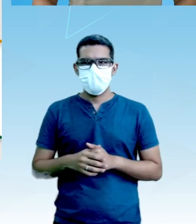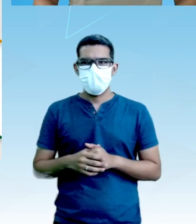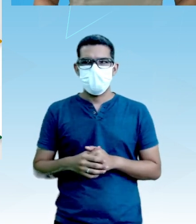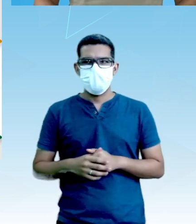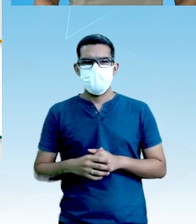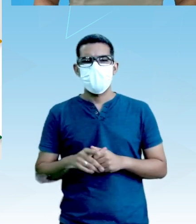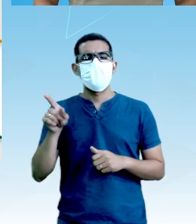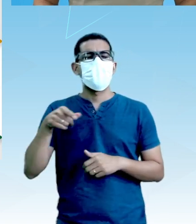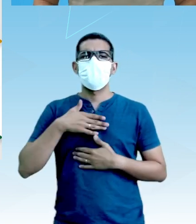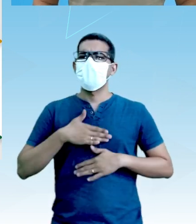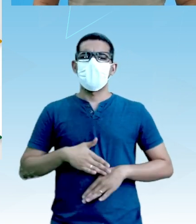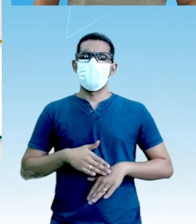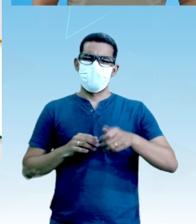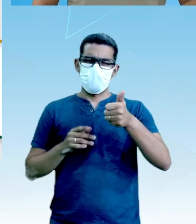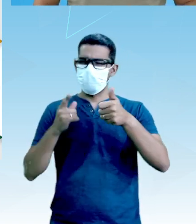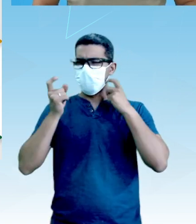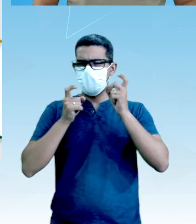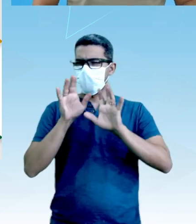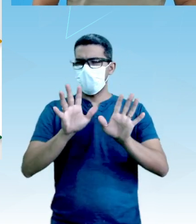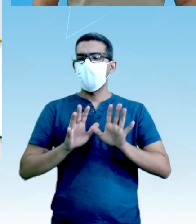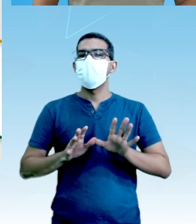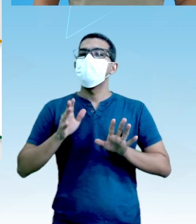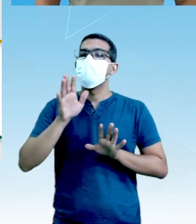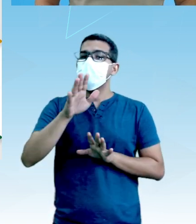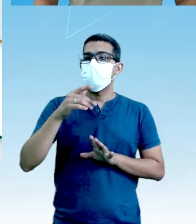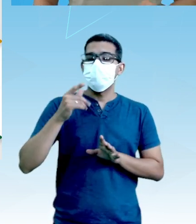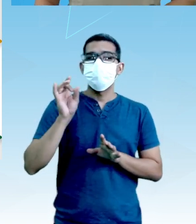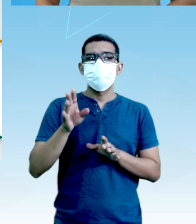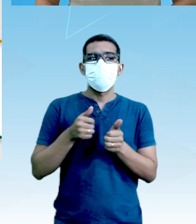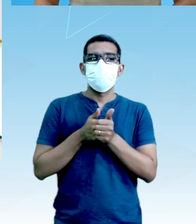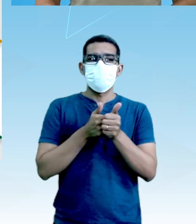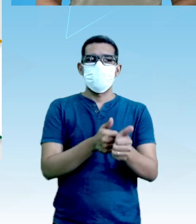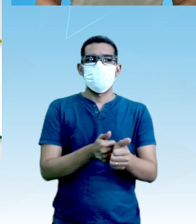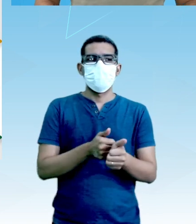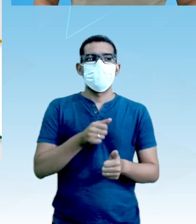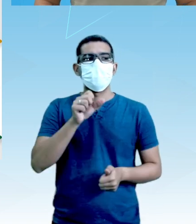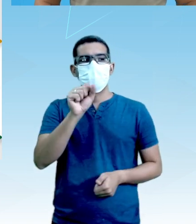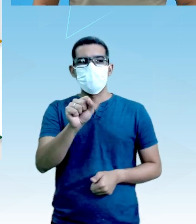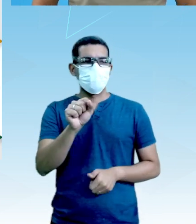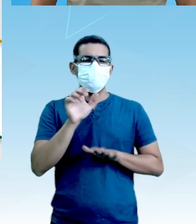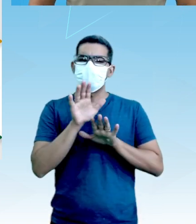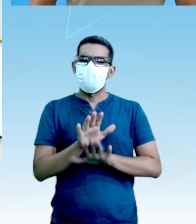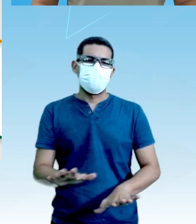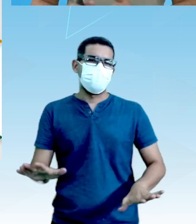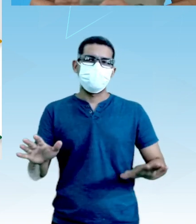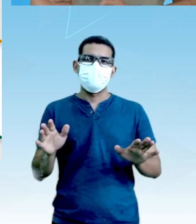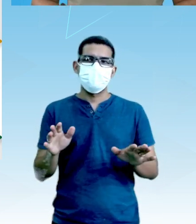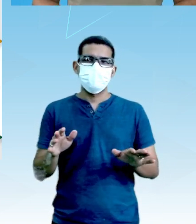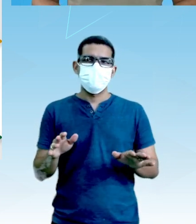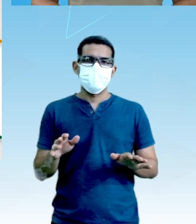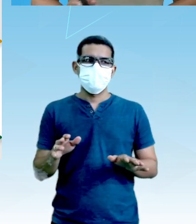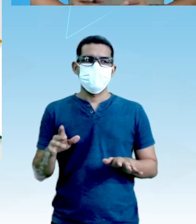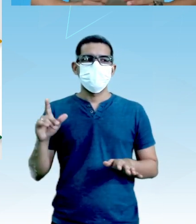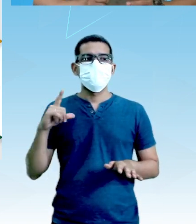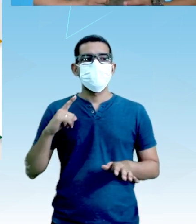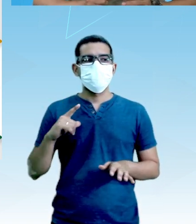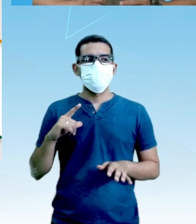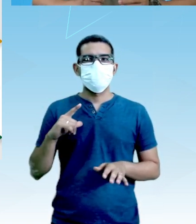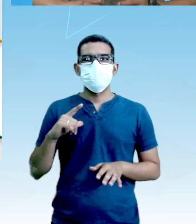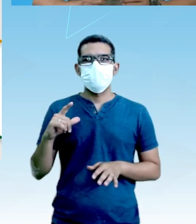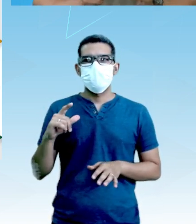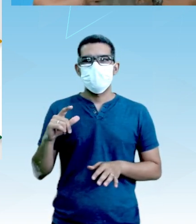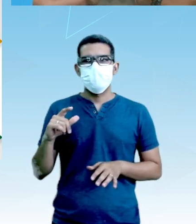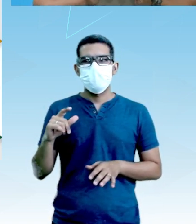muito tranquilo de fazer, tá? Segue só a origem. O 8 é tranquilaço. Você pega os 8